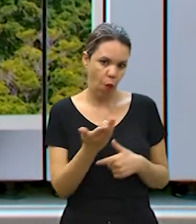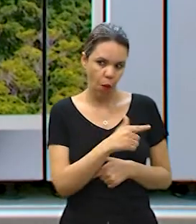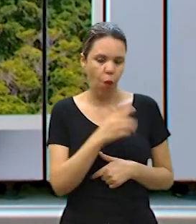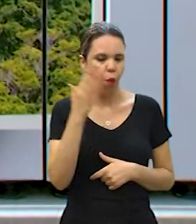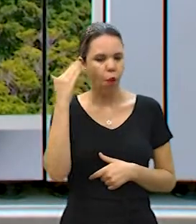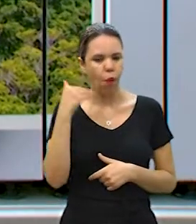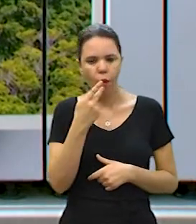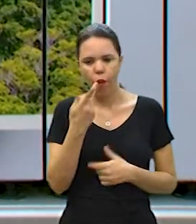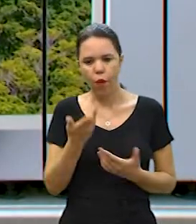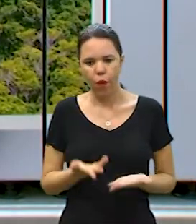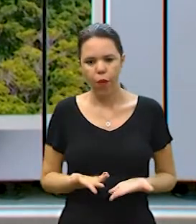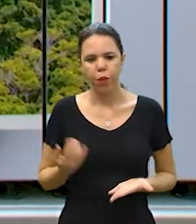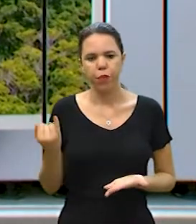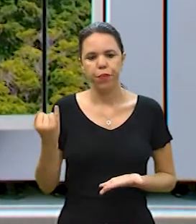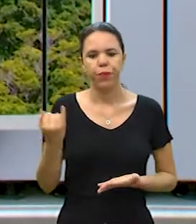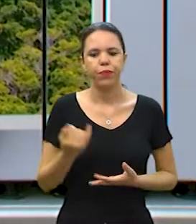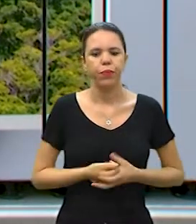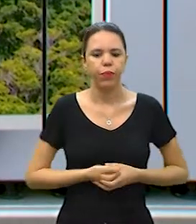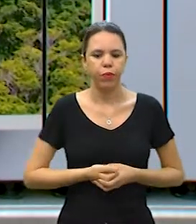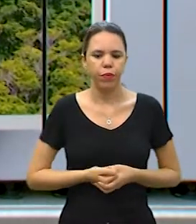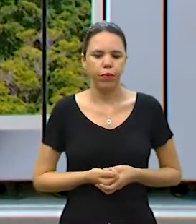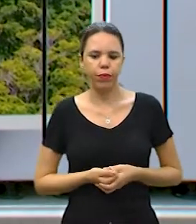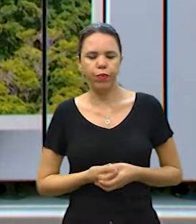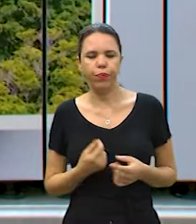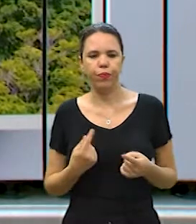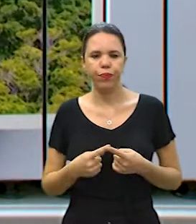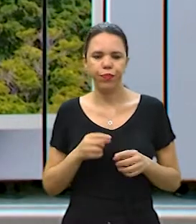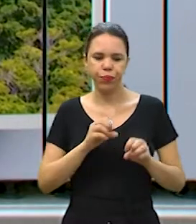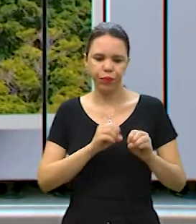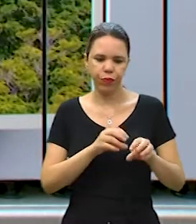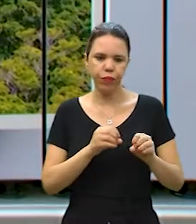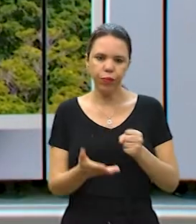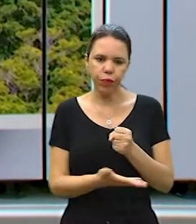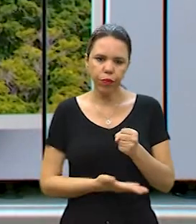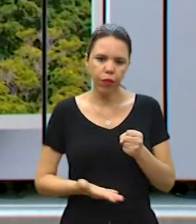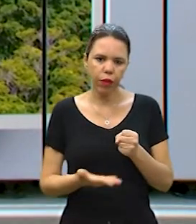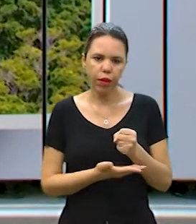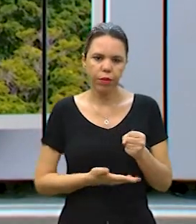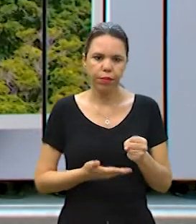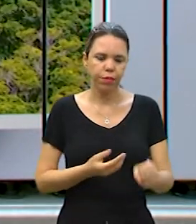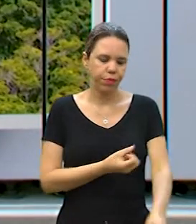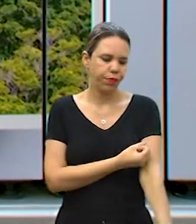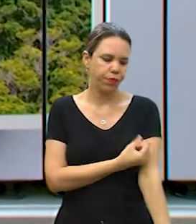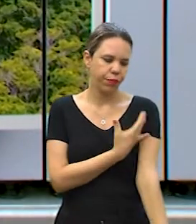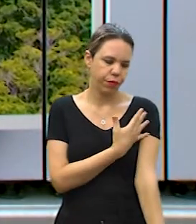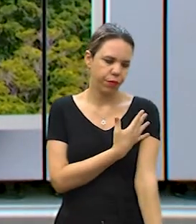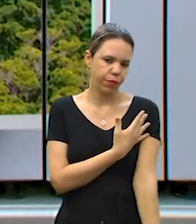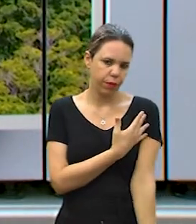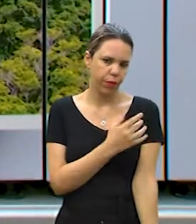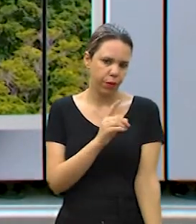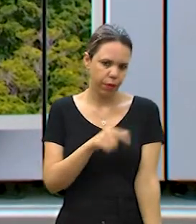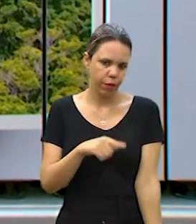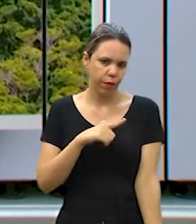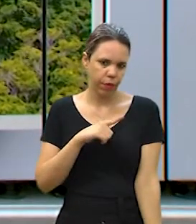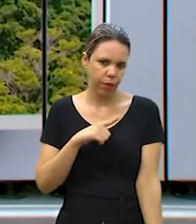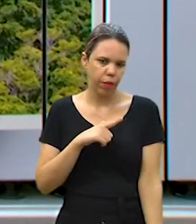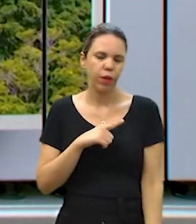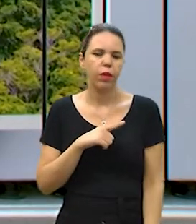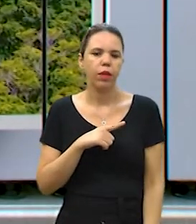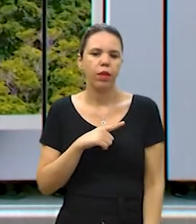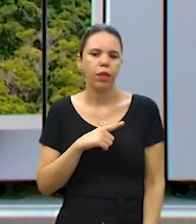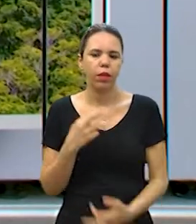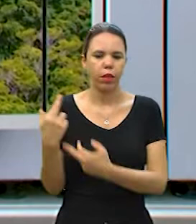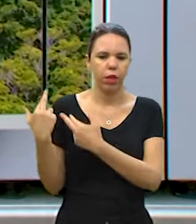que a Débora trouxe, é muito relevante, porque o ensino básico, o fundamental em particular, há um